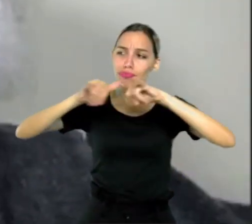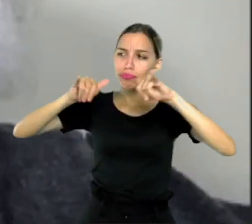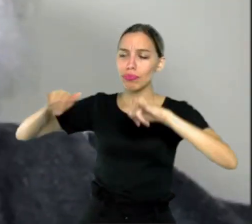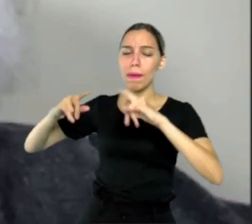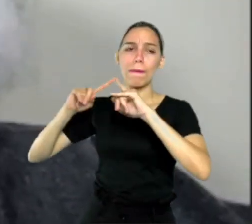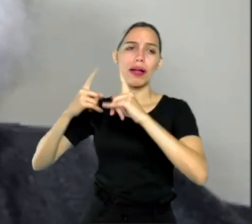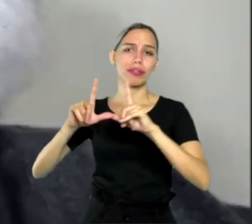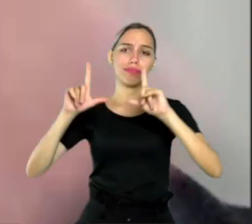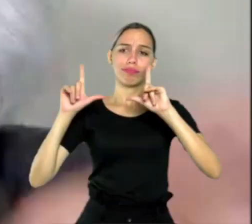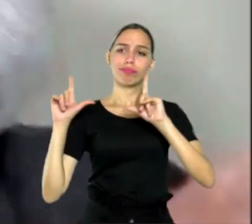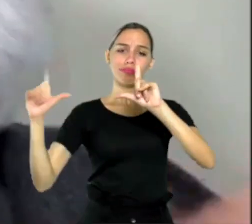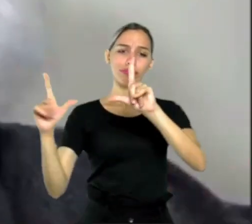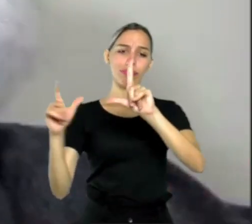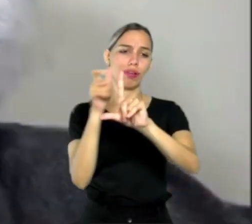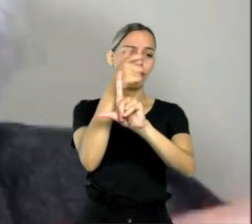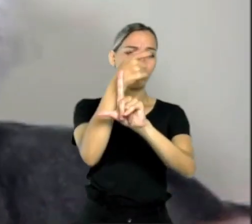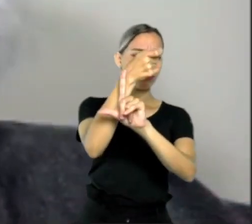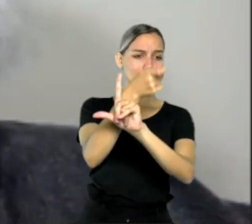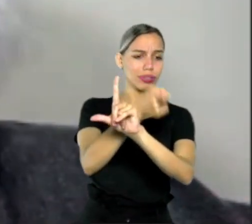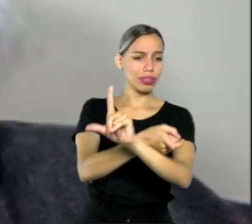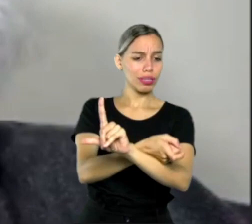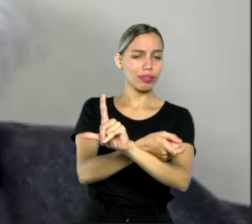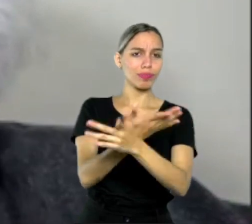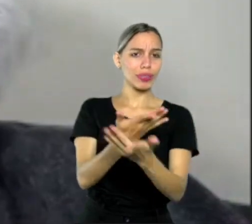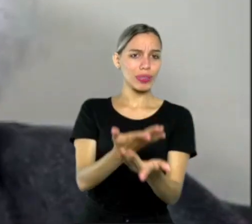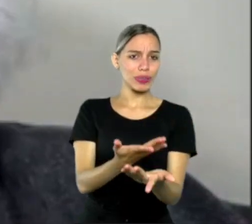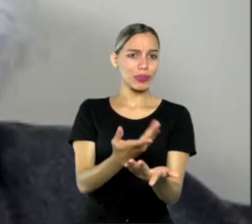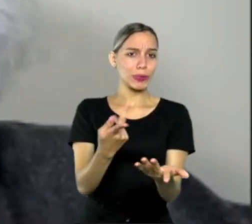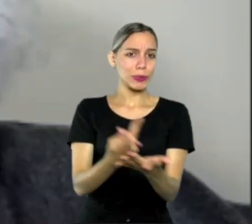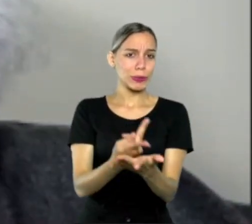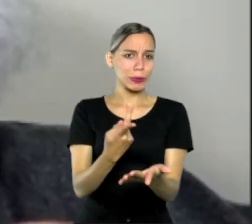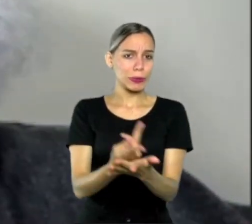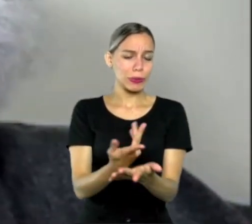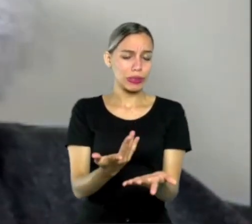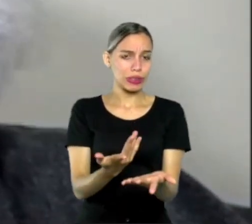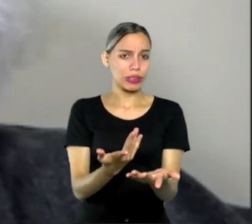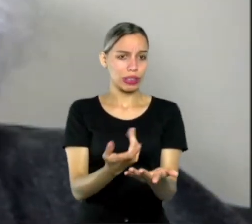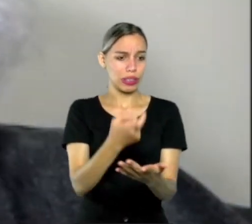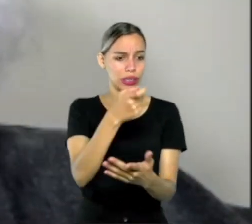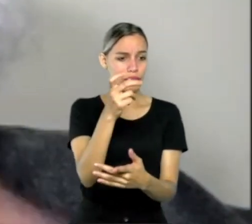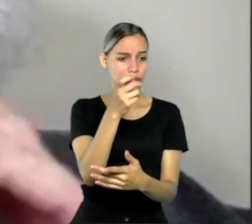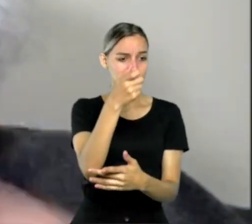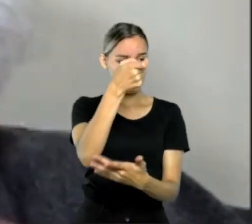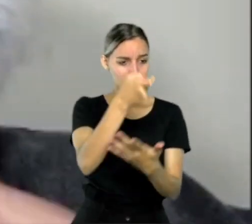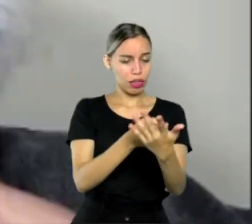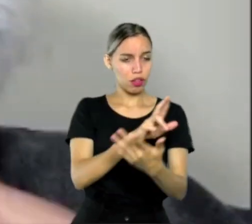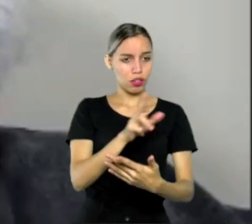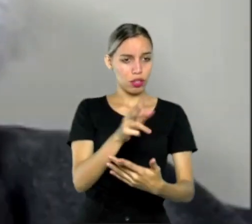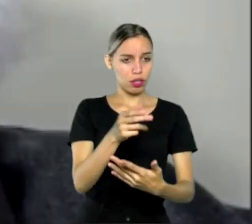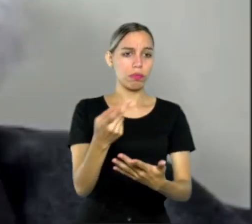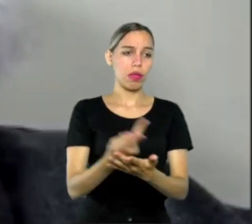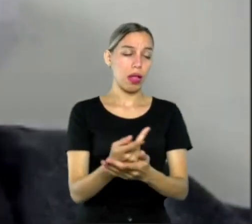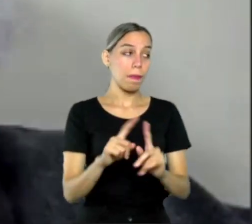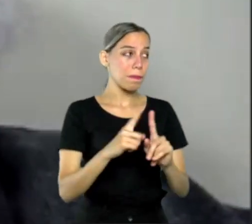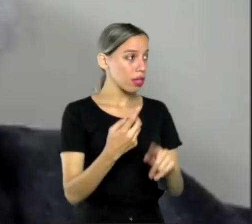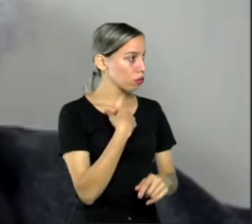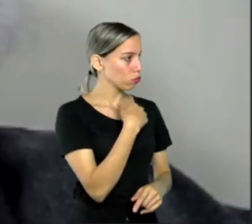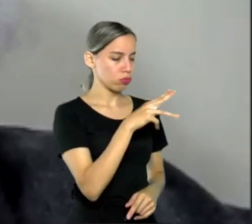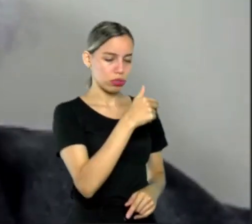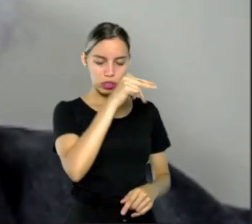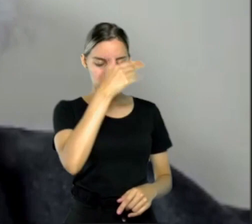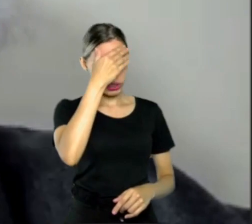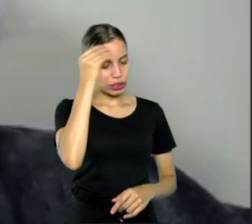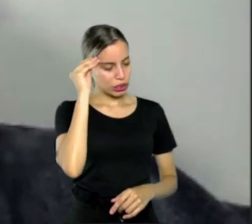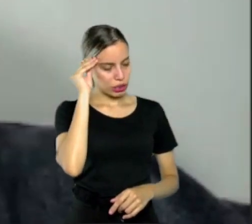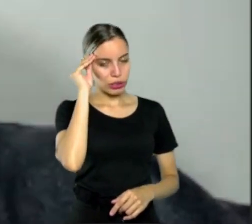dias. Exercício. Tem dia que o texto não vale, não é literatura, mas eu escrevo todos os dias como uma forma